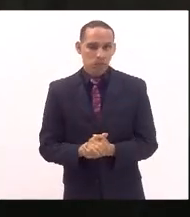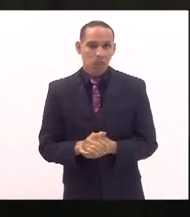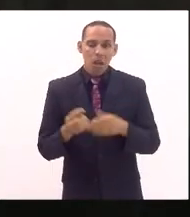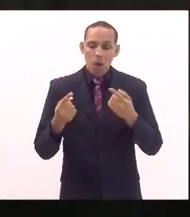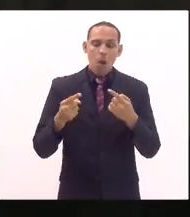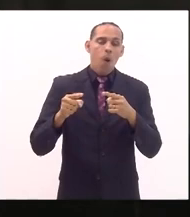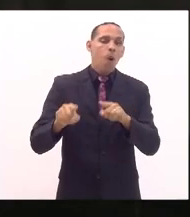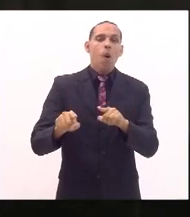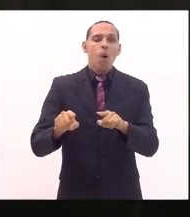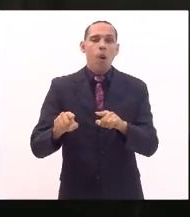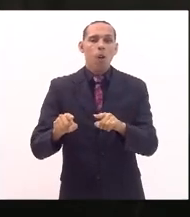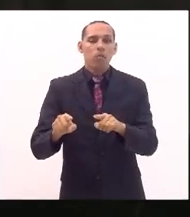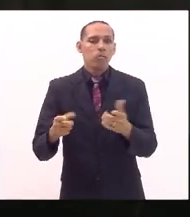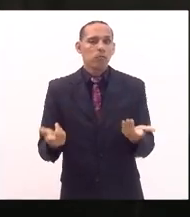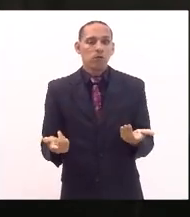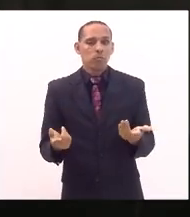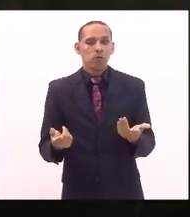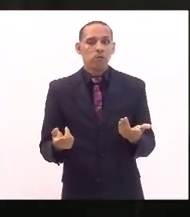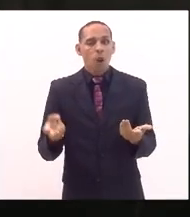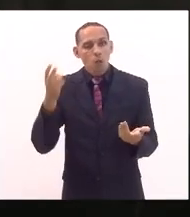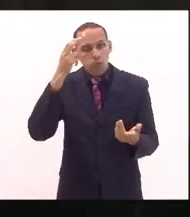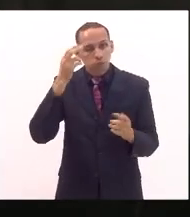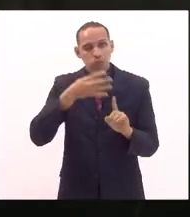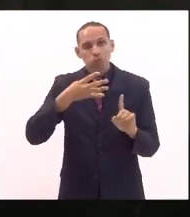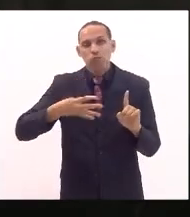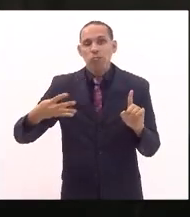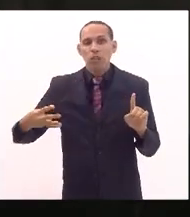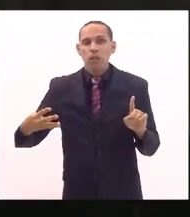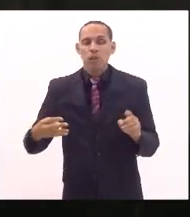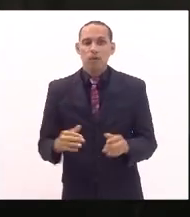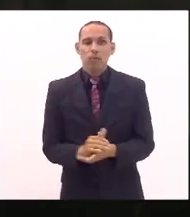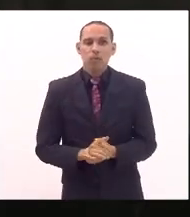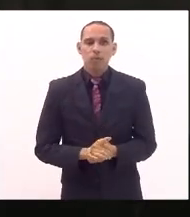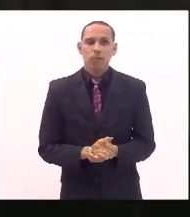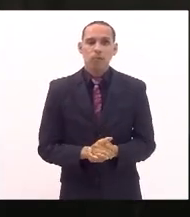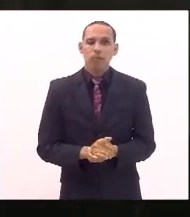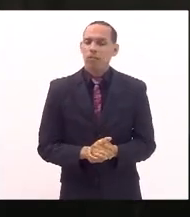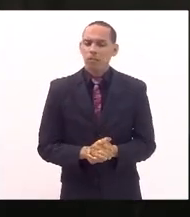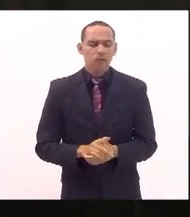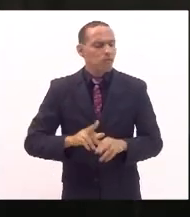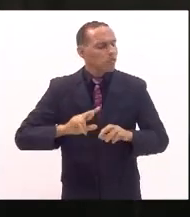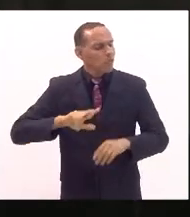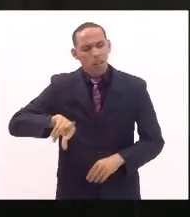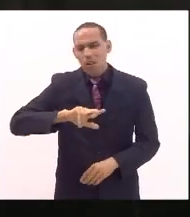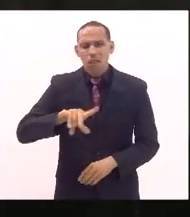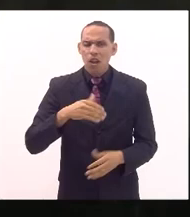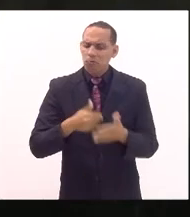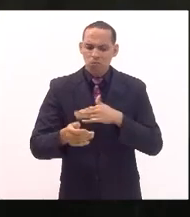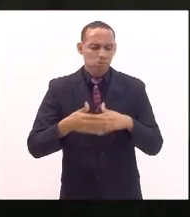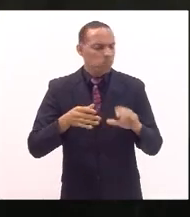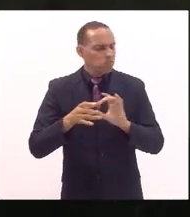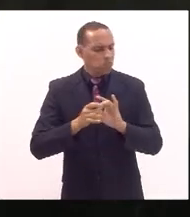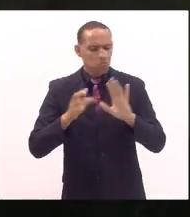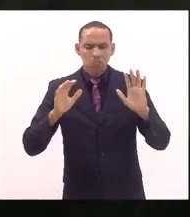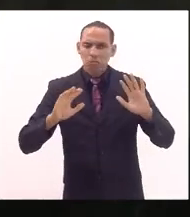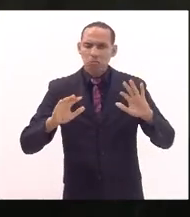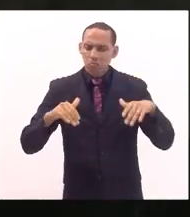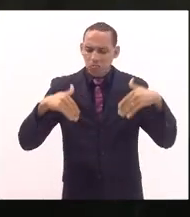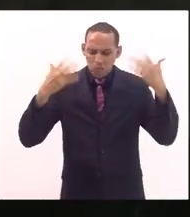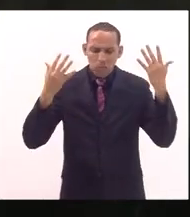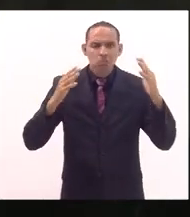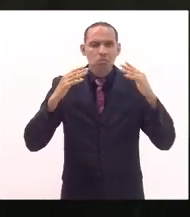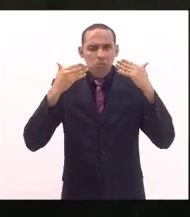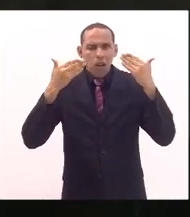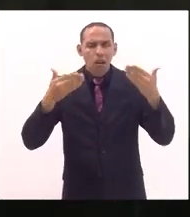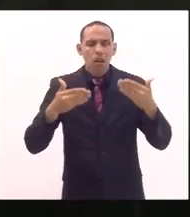contrária a manifestação cultural LGBT hipótese nenhuma cada um se manifesta da maneira que